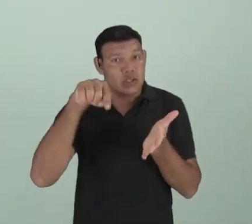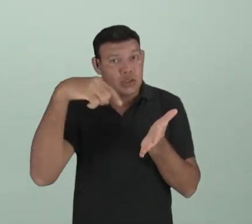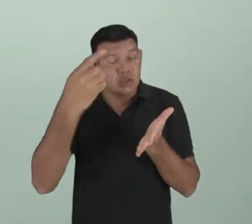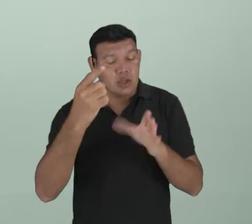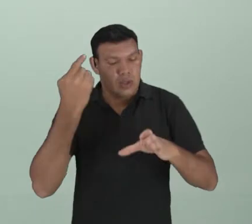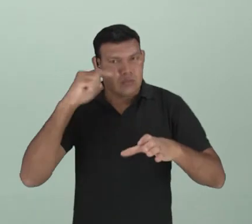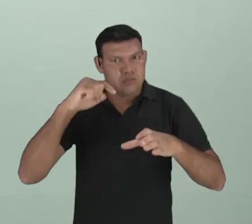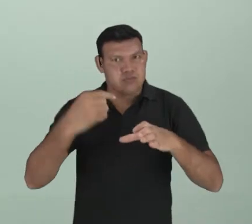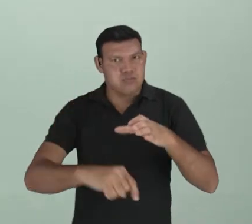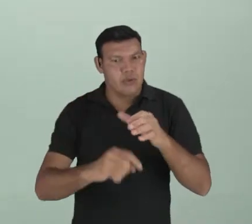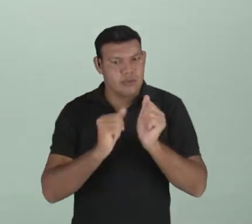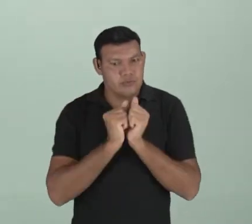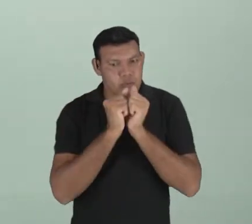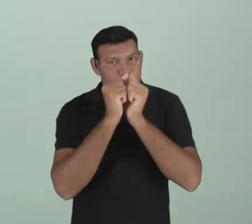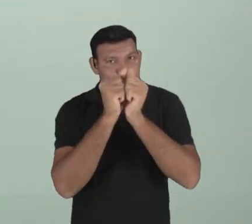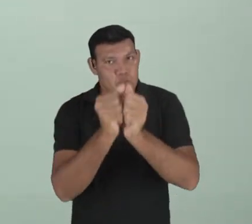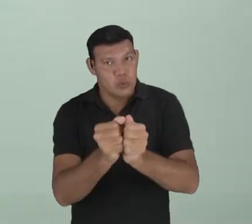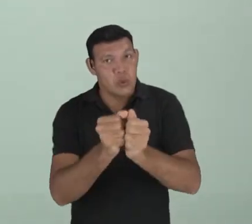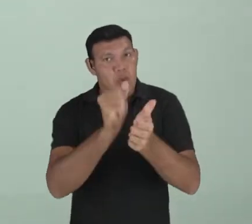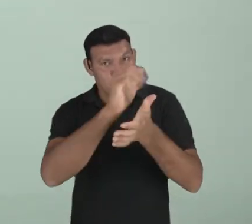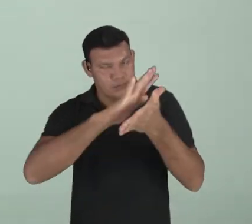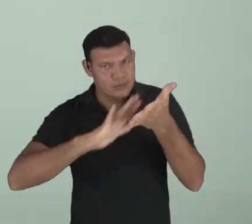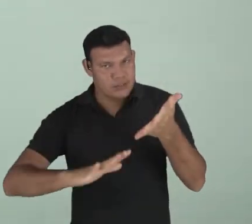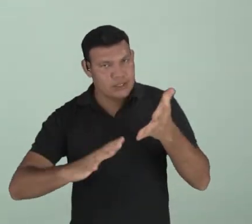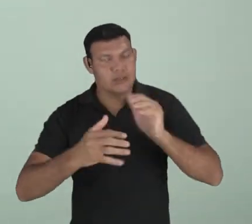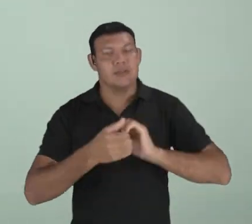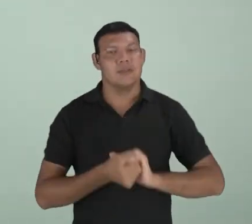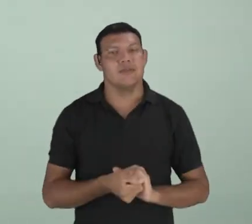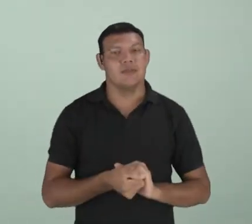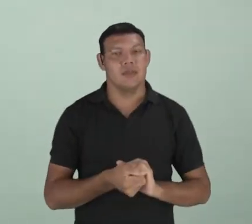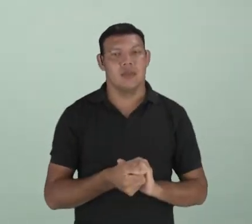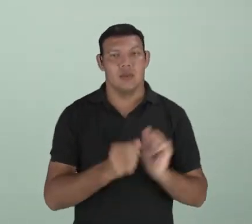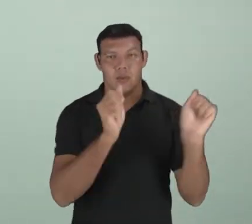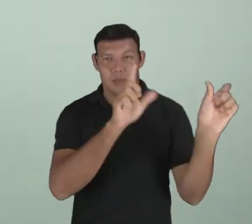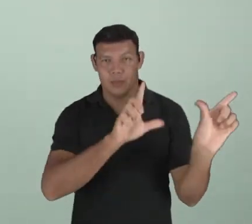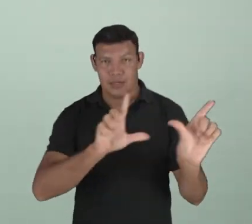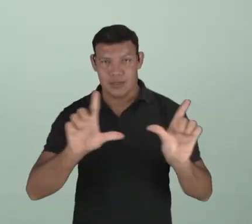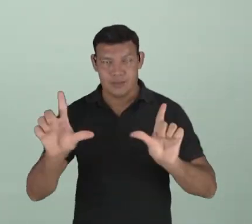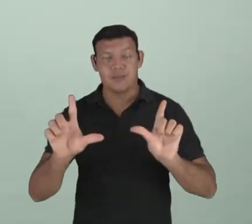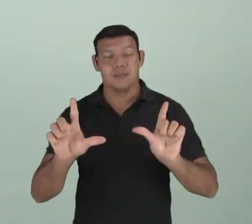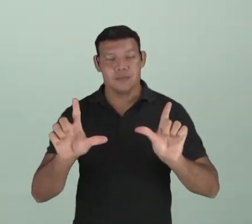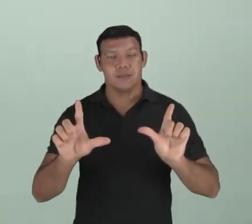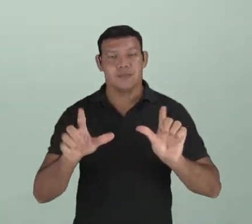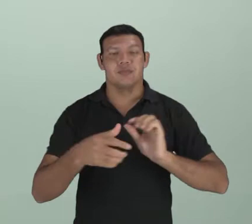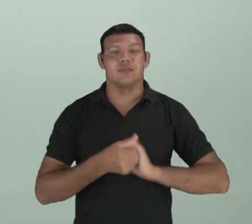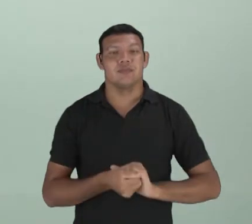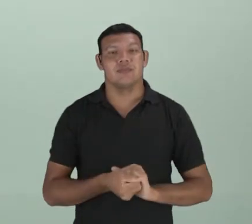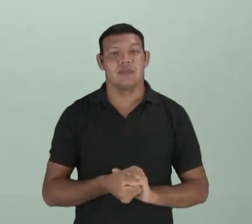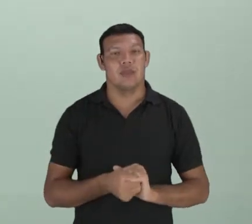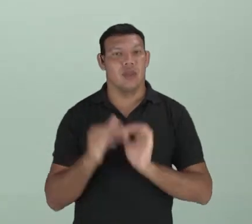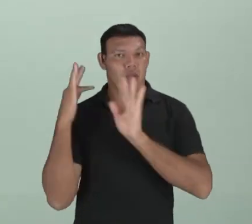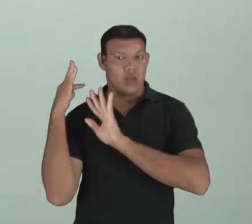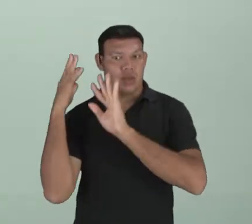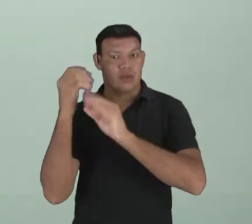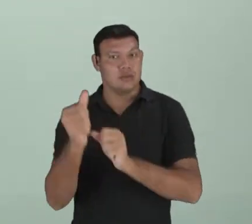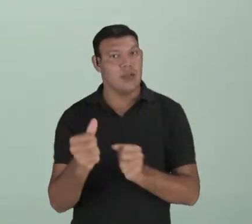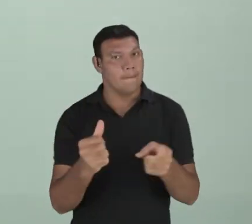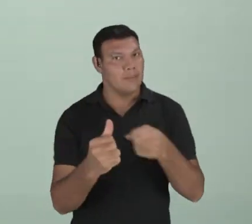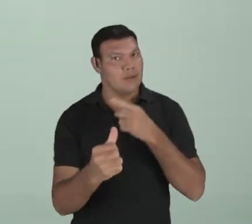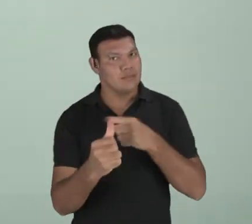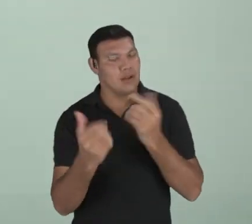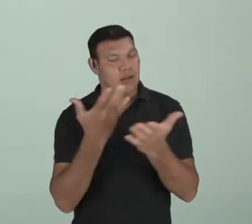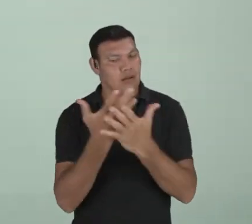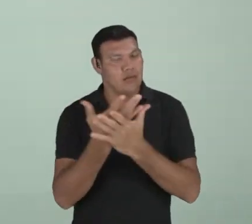vamos aprofundar lá no Exercitando. Acompanhe comigo o nosso material e nós vamos revisar um pouquinho da